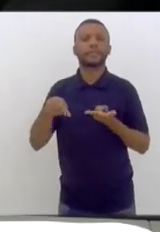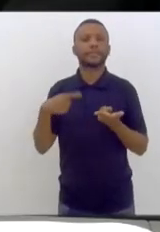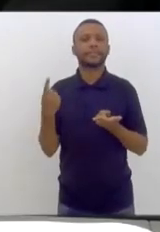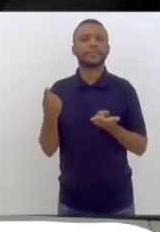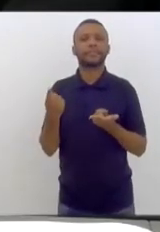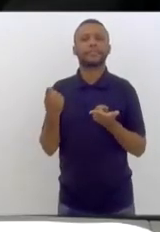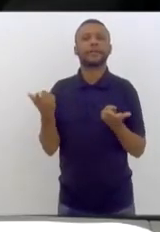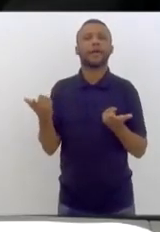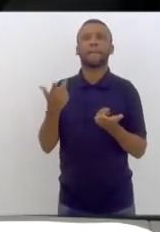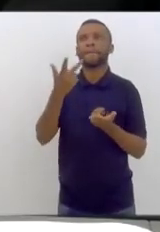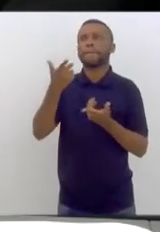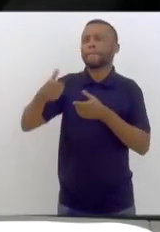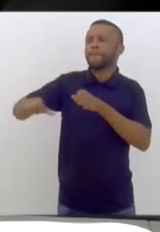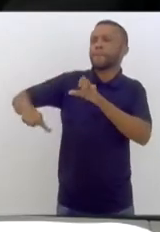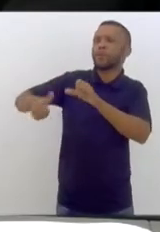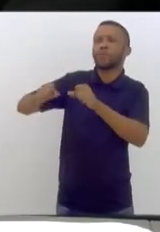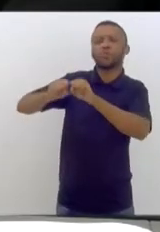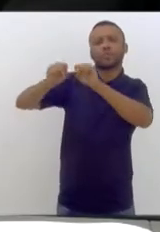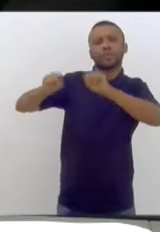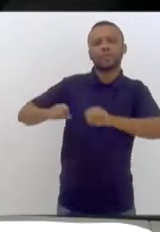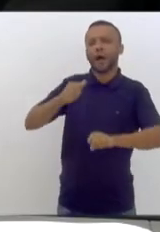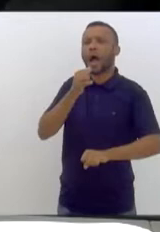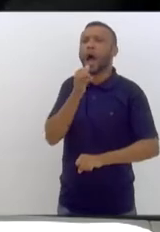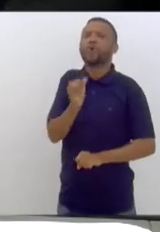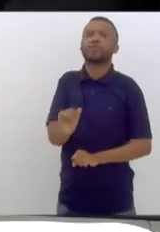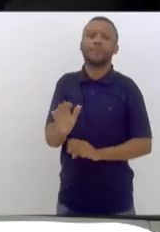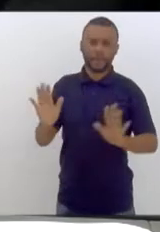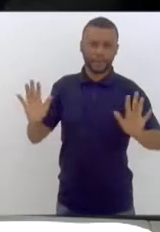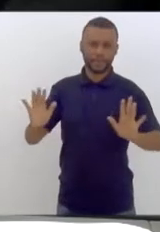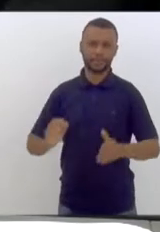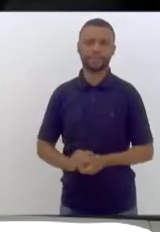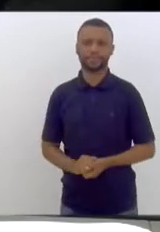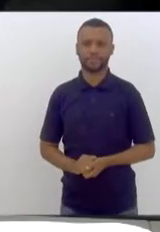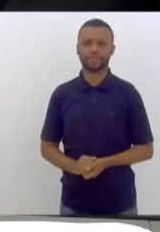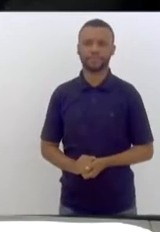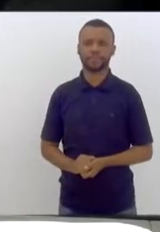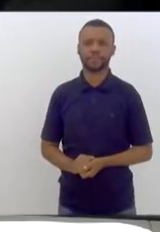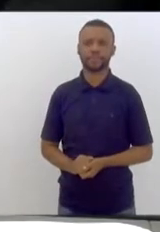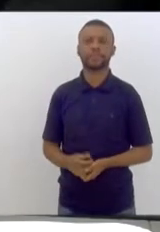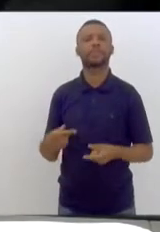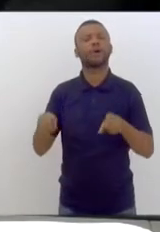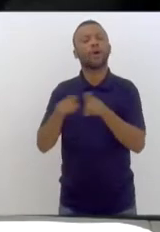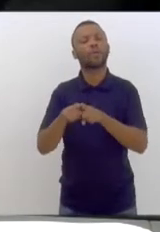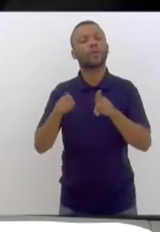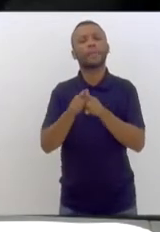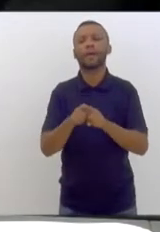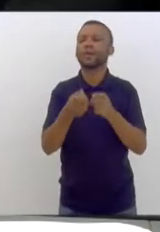bastante automatizada até, né? E eu diria também